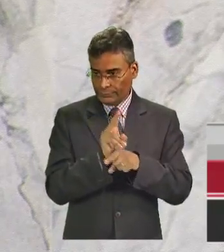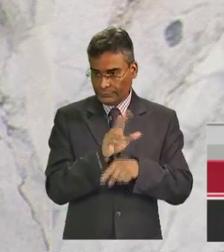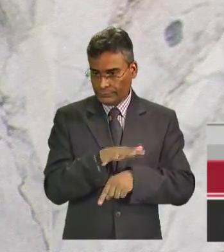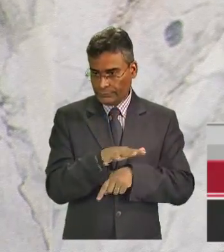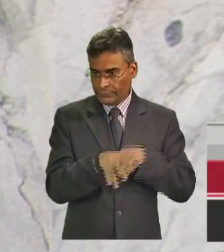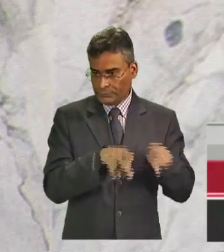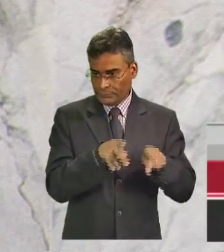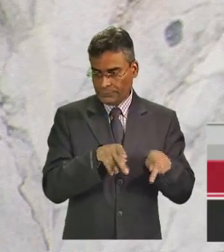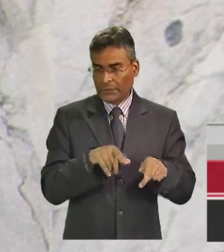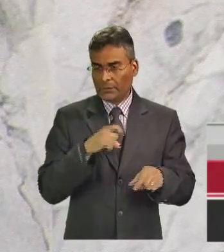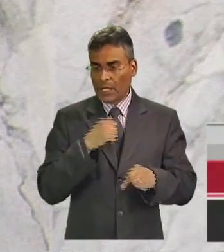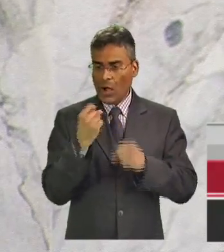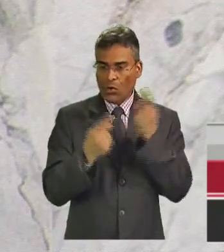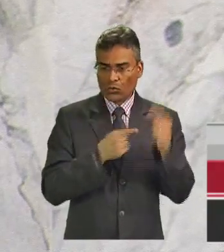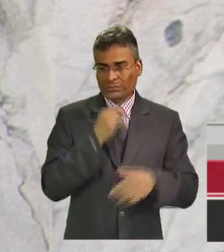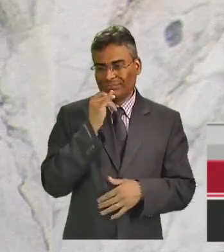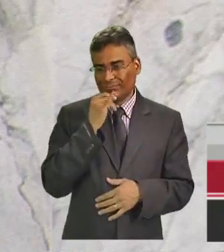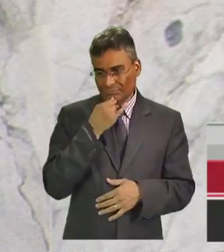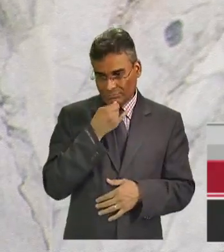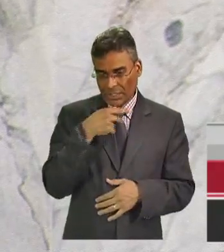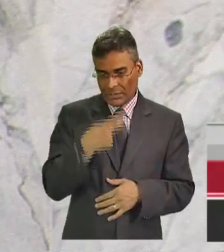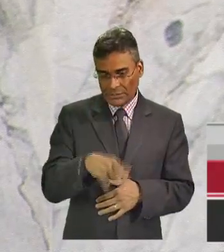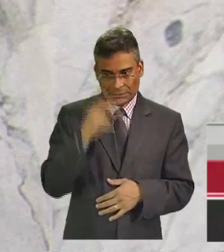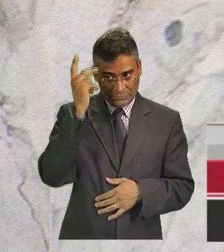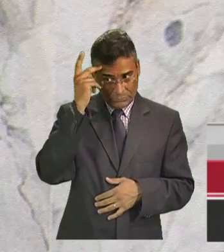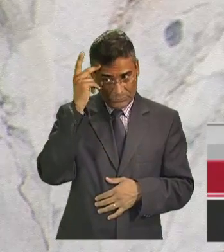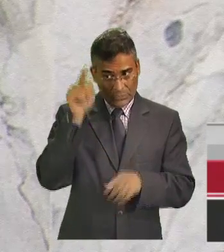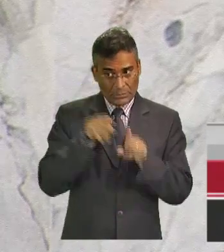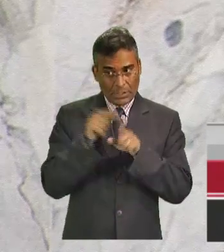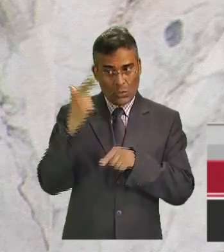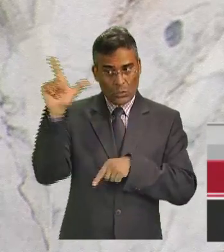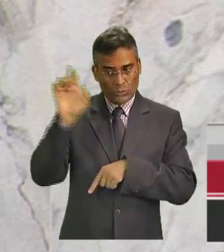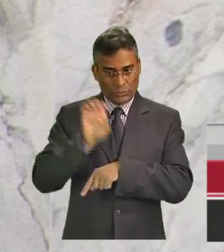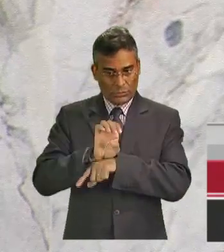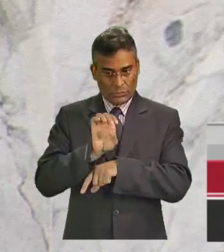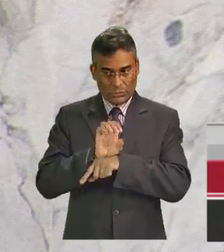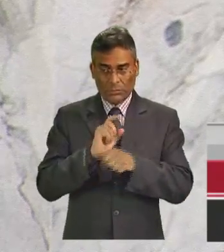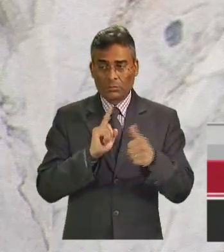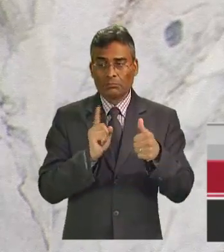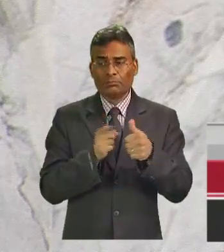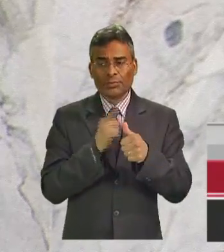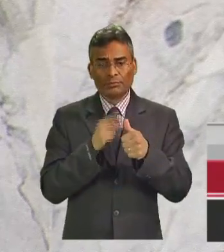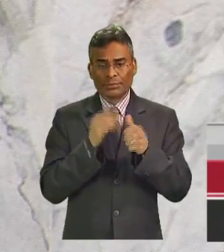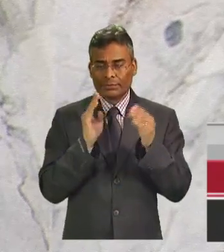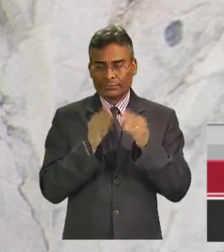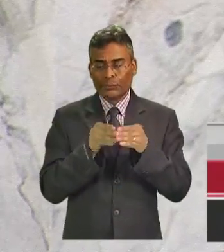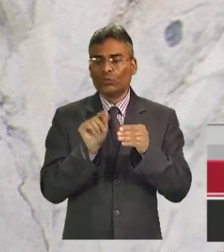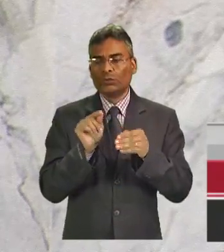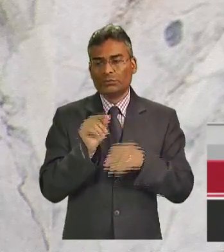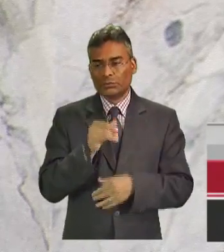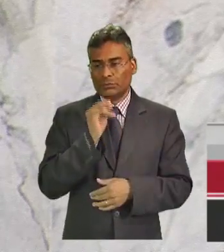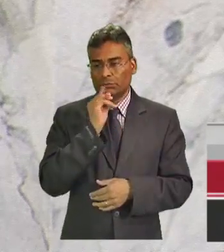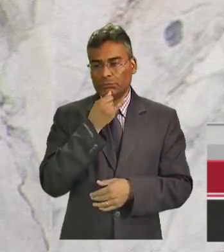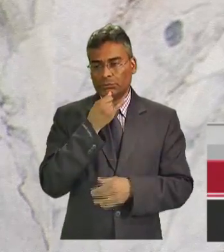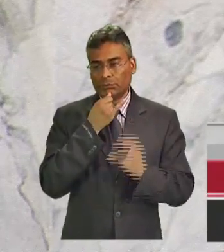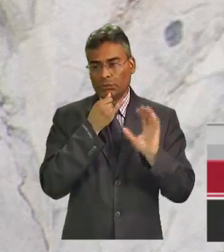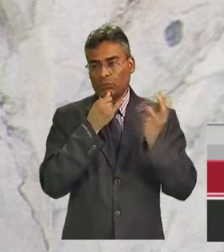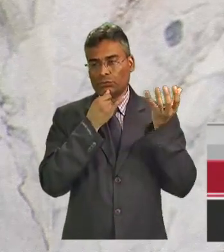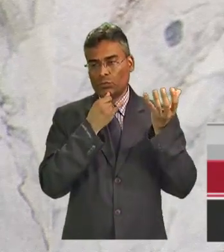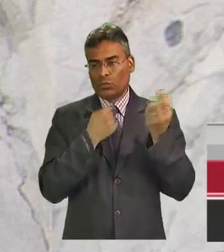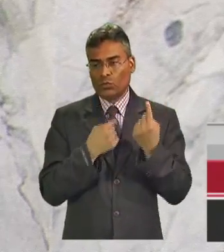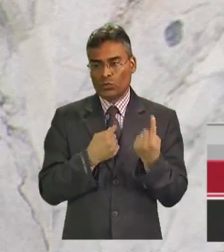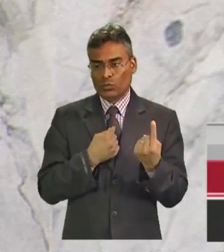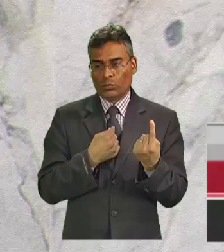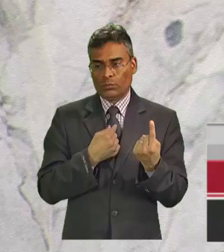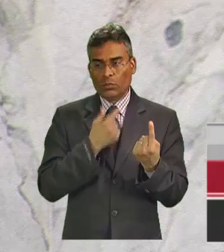tristes casos aqui em São Paulo e em outros estados. Eu queria aqui primeiro falar uma triste ocorrência, onde morreu um